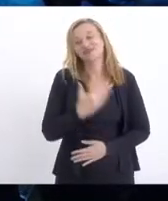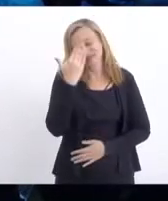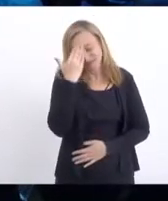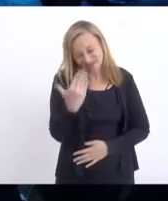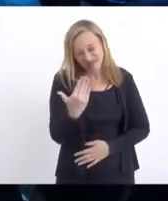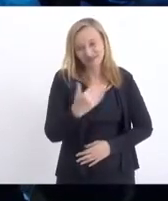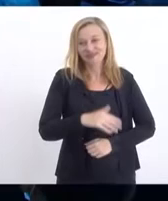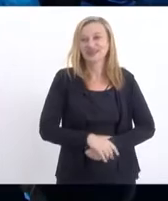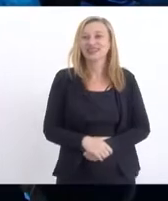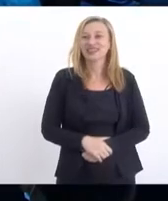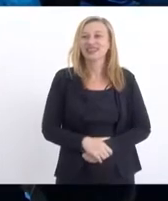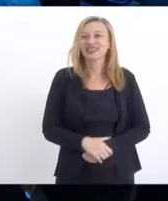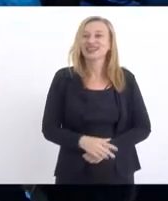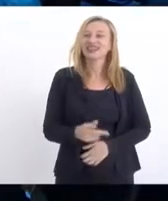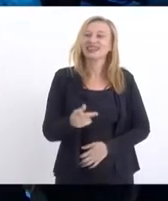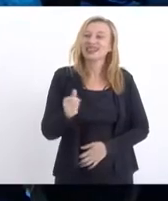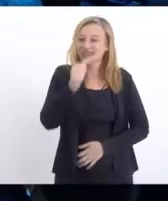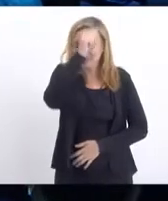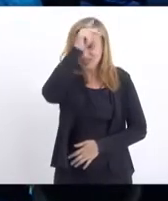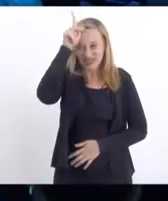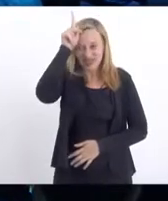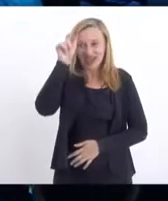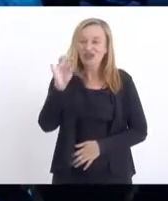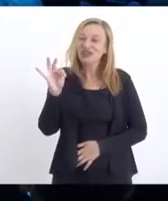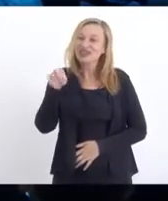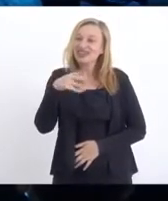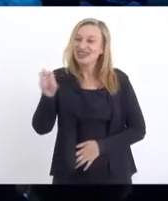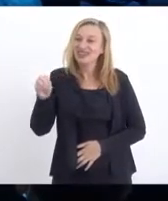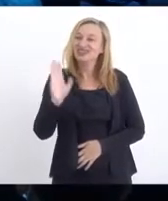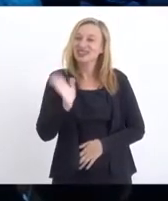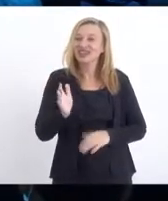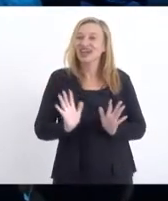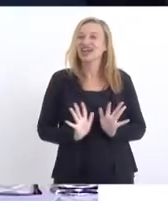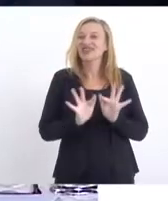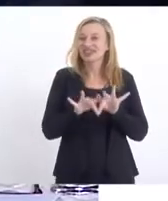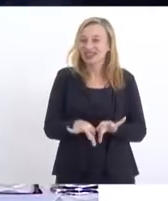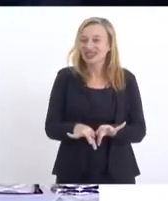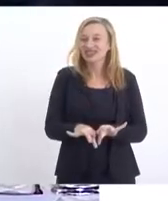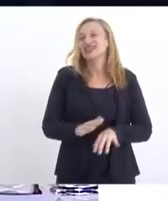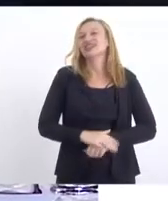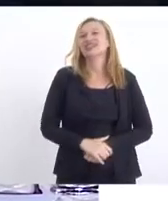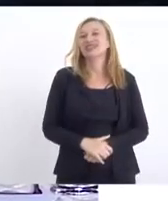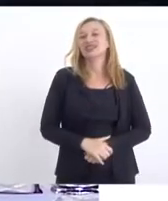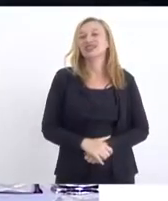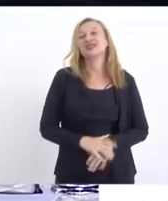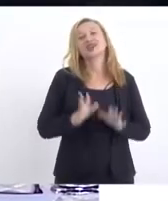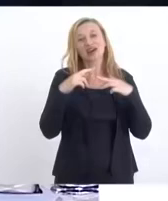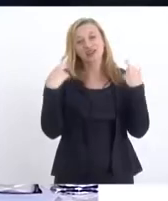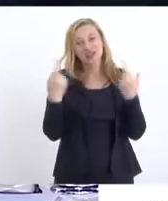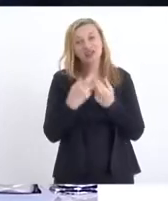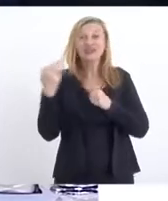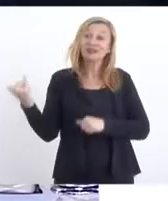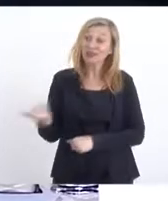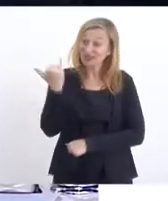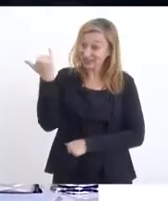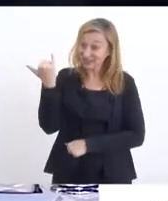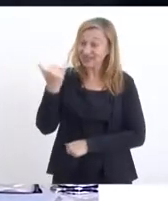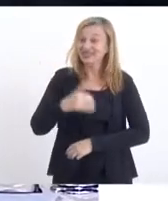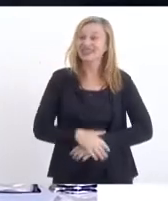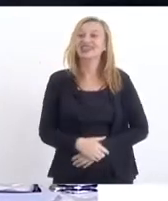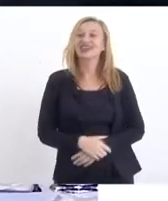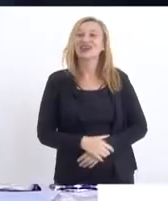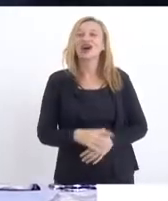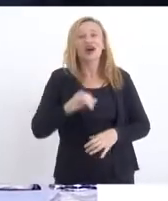Obrigado, nosso prefeito Alfredão. Nós já estamos encaminhando para o final dessa reunião tão importante. Eu